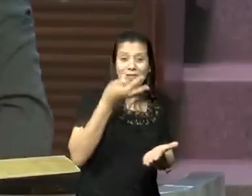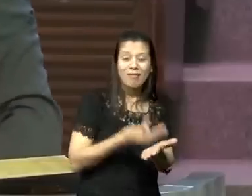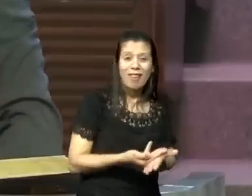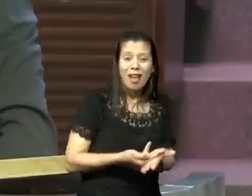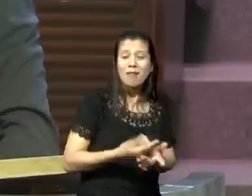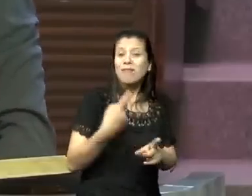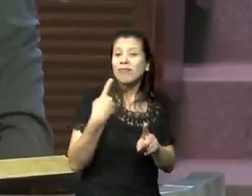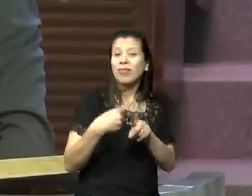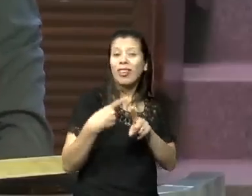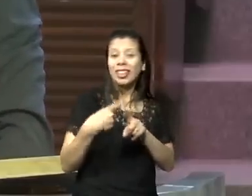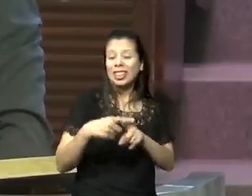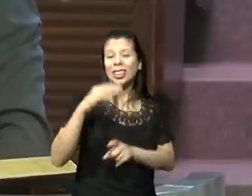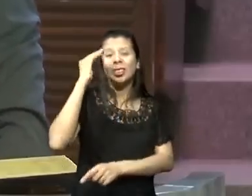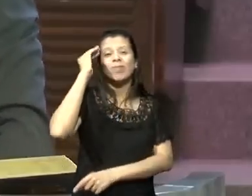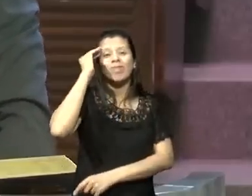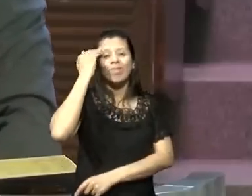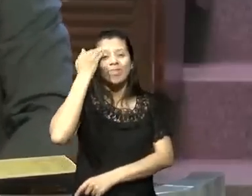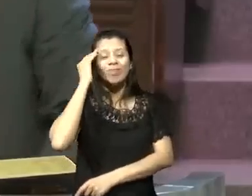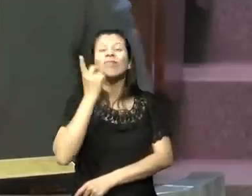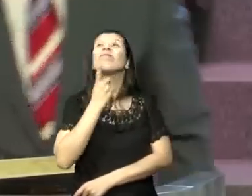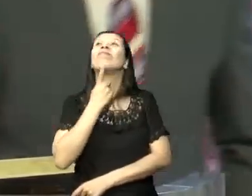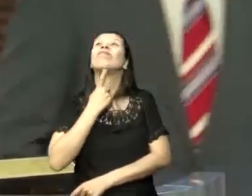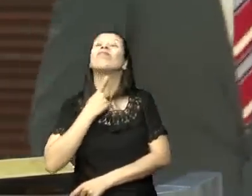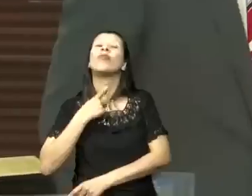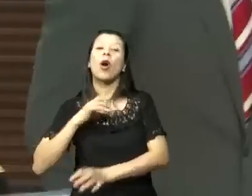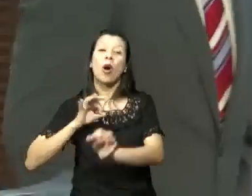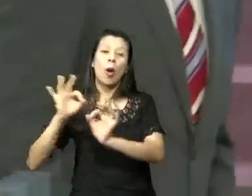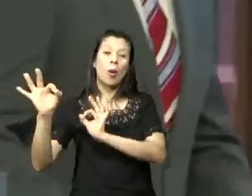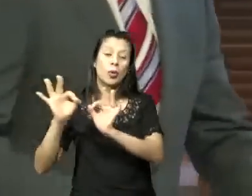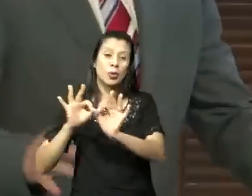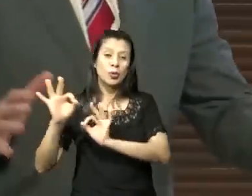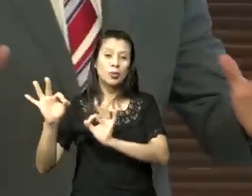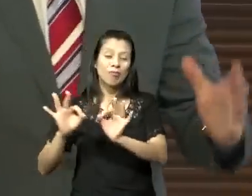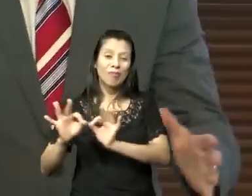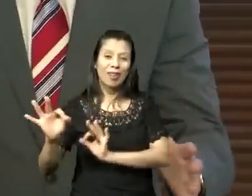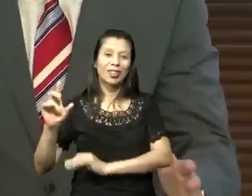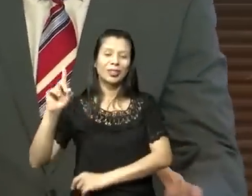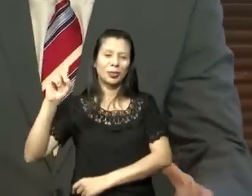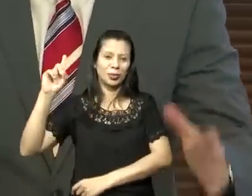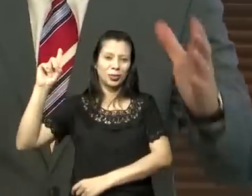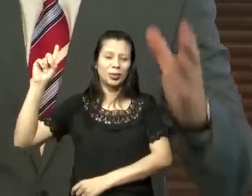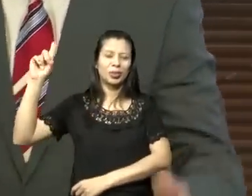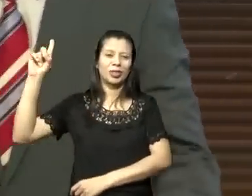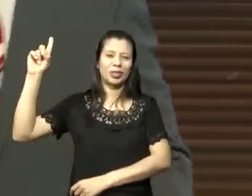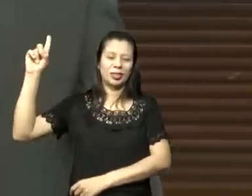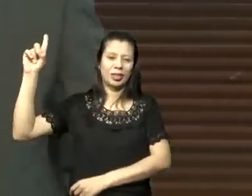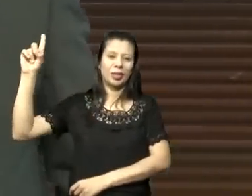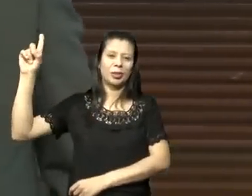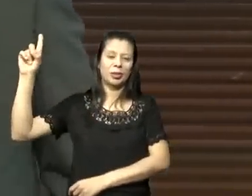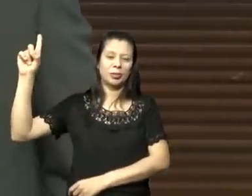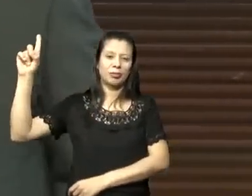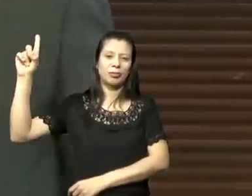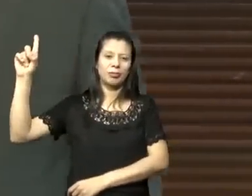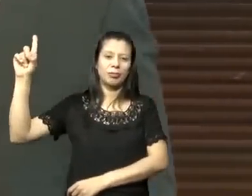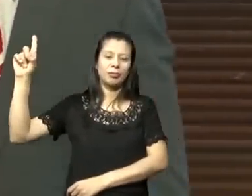sobre o Monte Moriá Salomão sabendo o local construiu